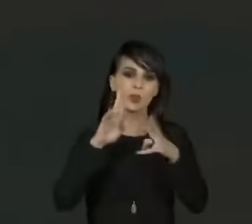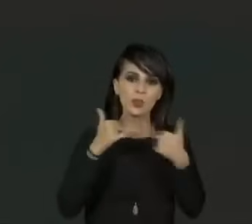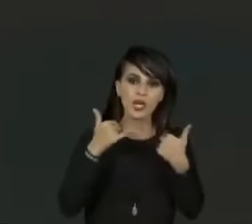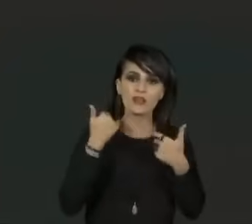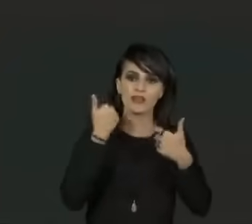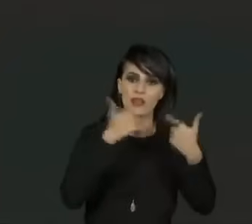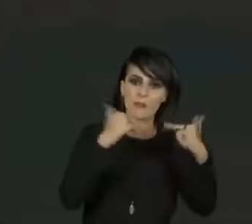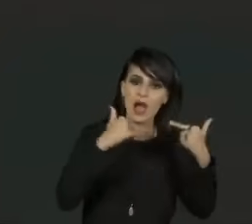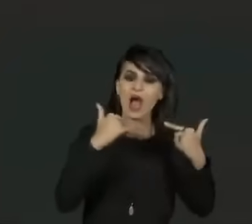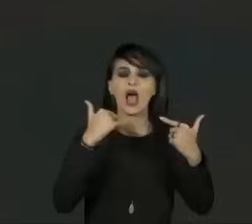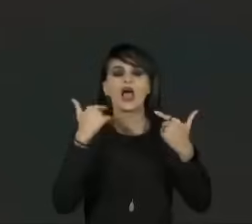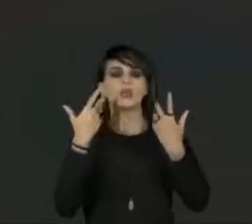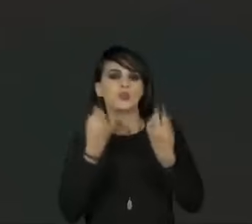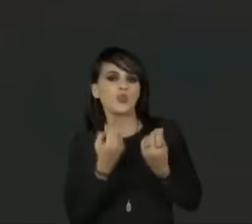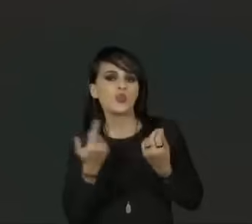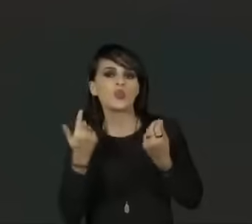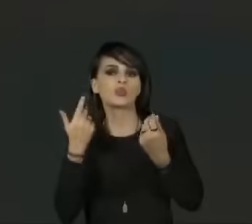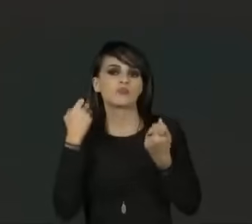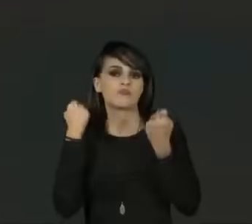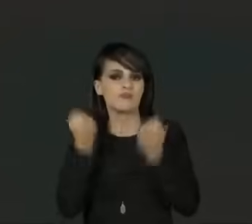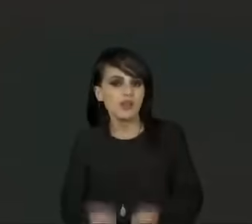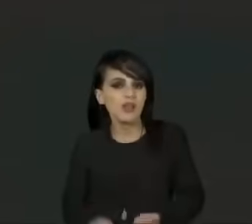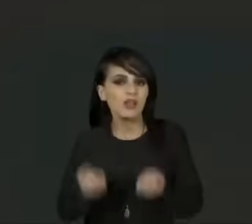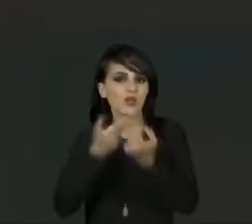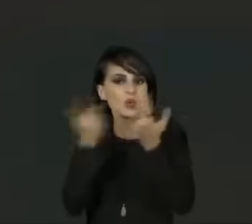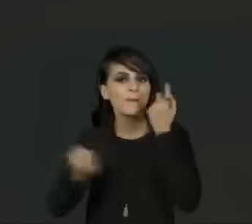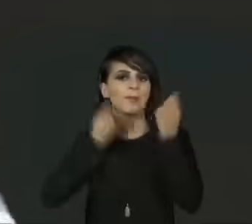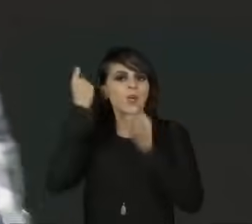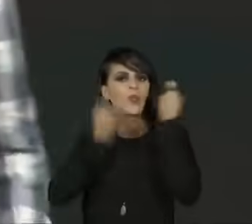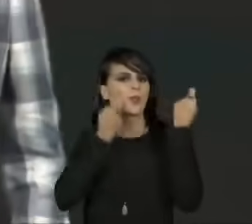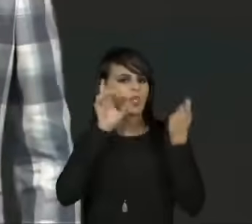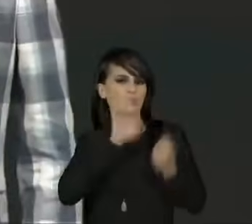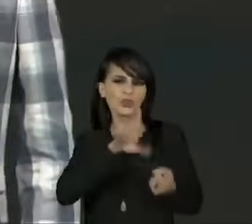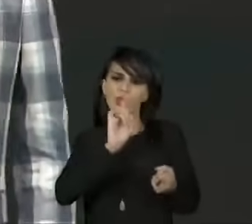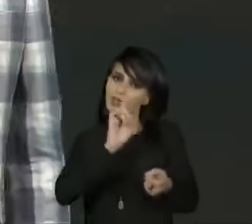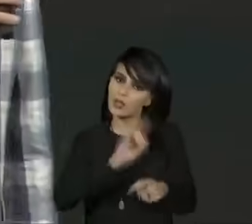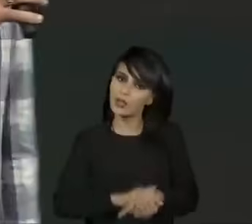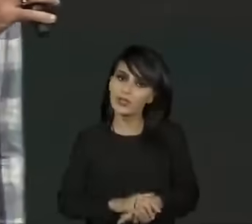de muito trabalho muita pressão e muita preocupação